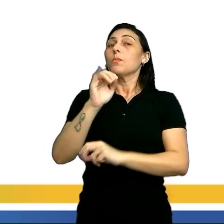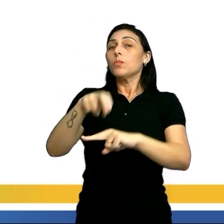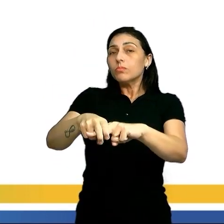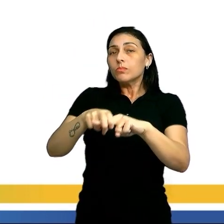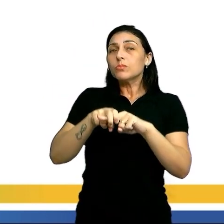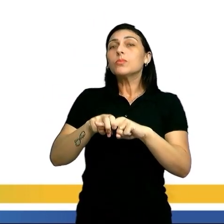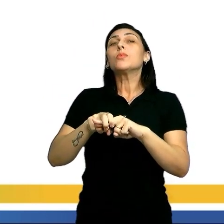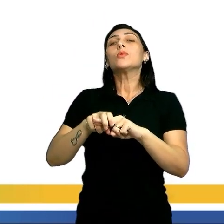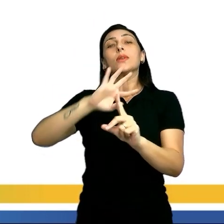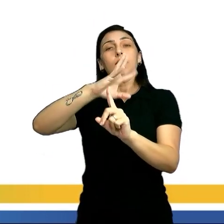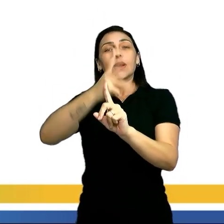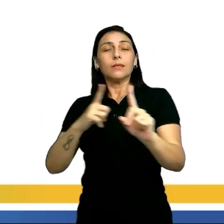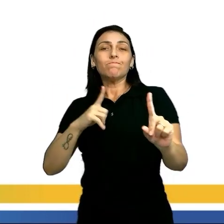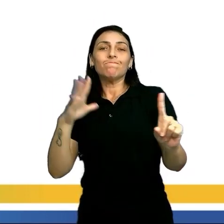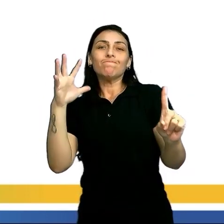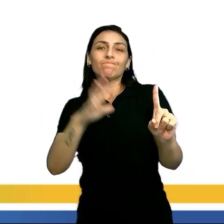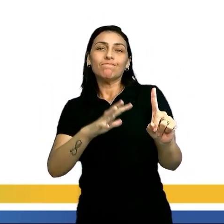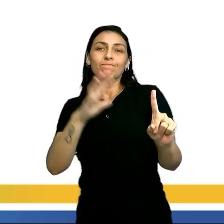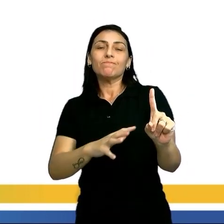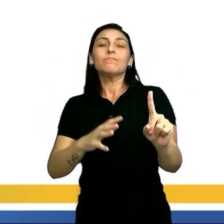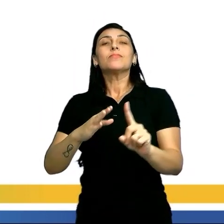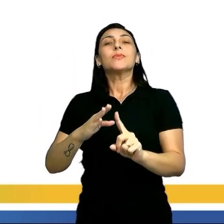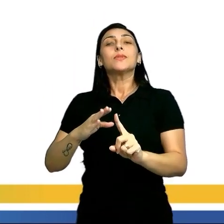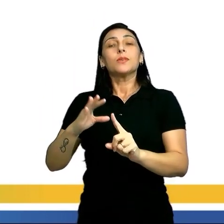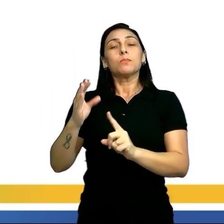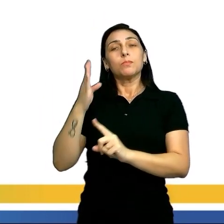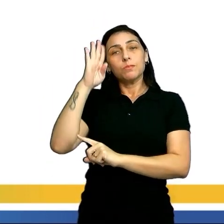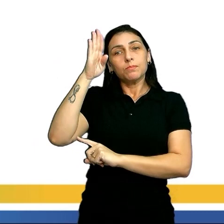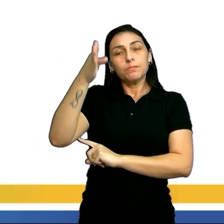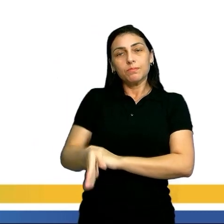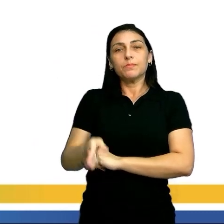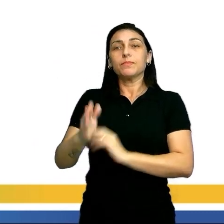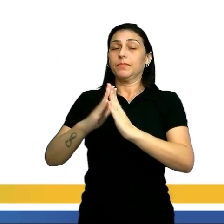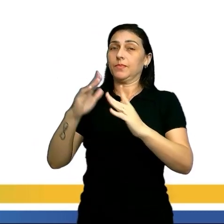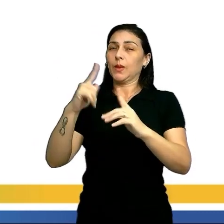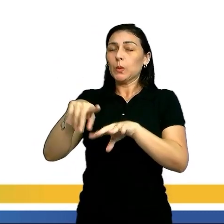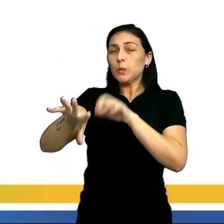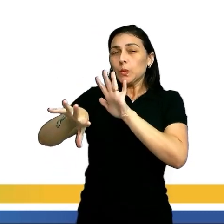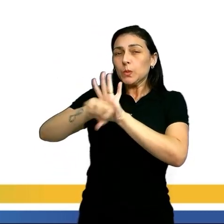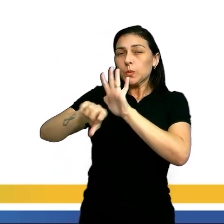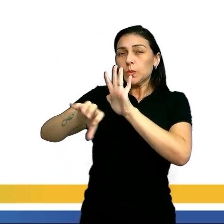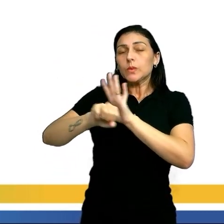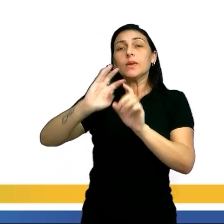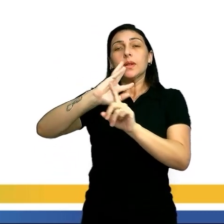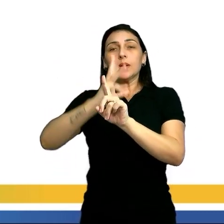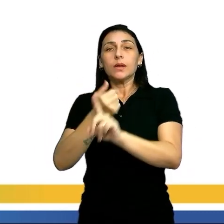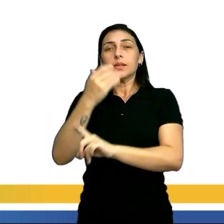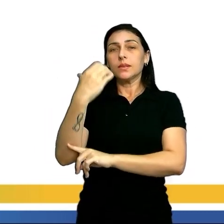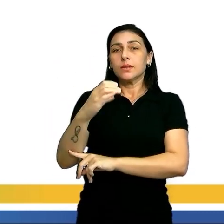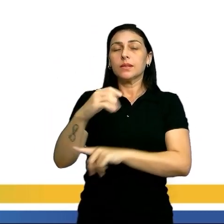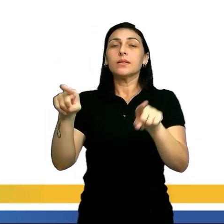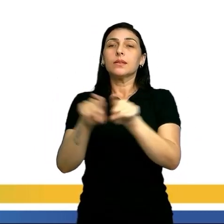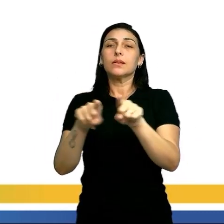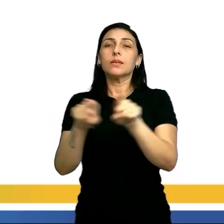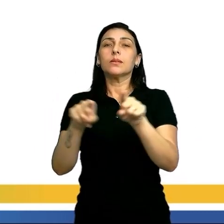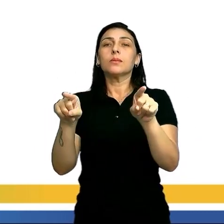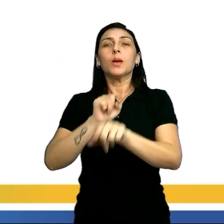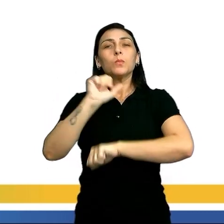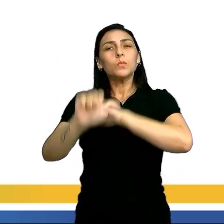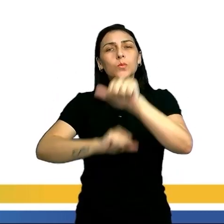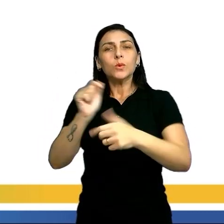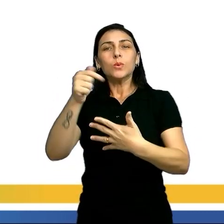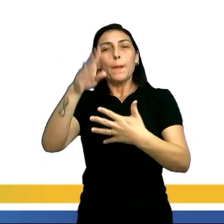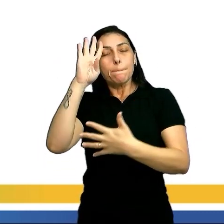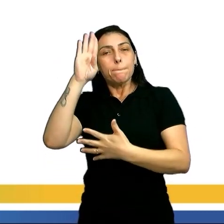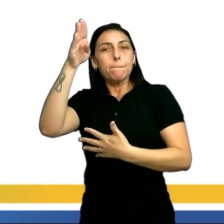ela tem essa influência ou essa participação da igreja. A igreja filtra toda a arte e a ciência, a arte torna-se